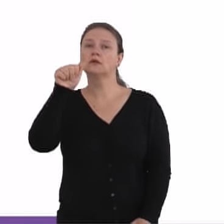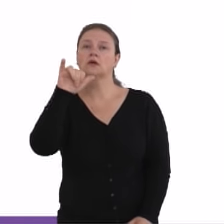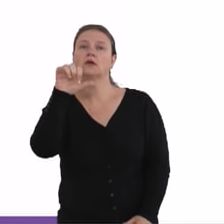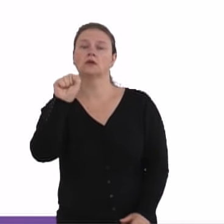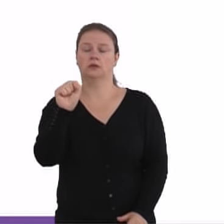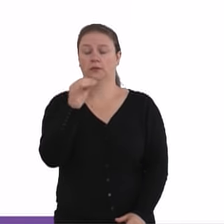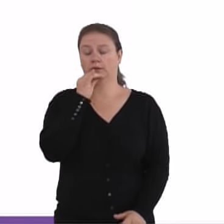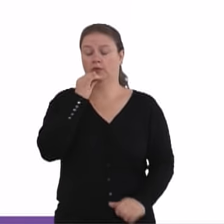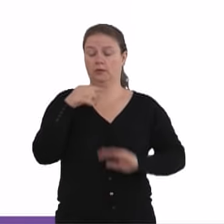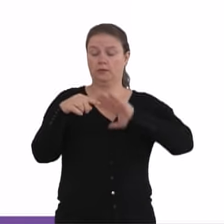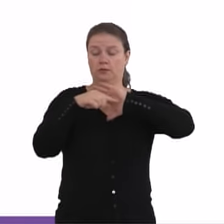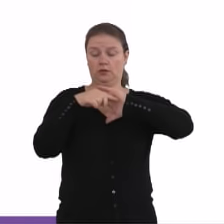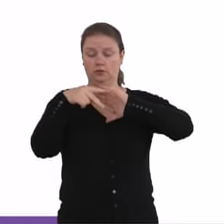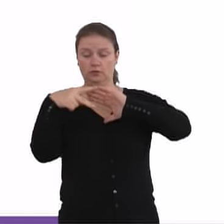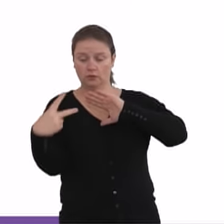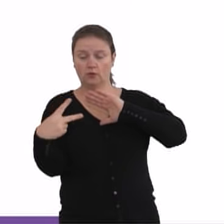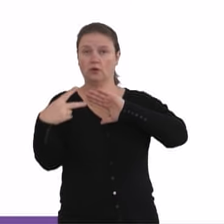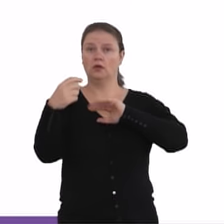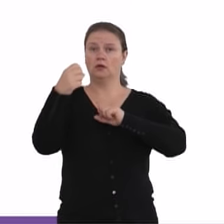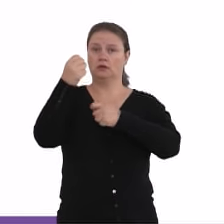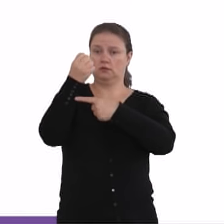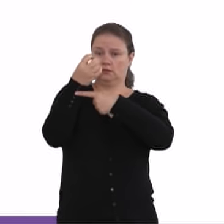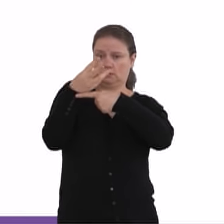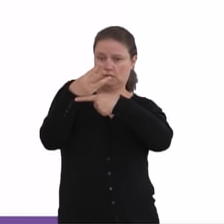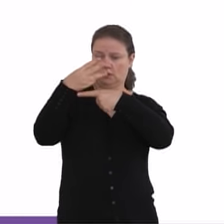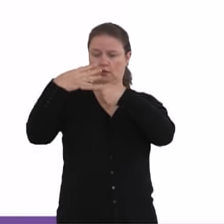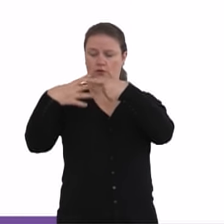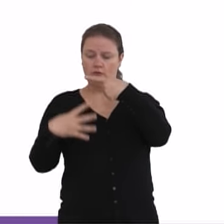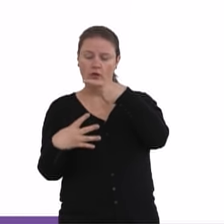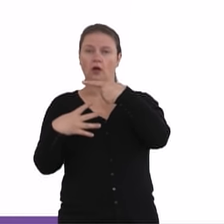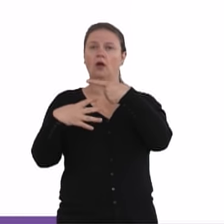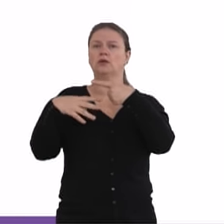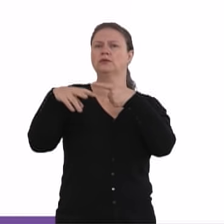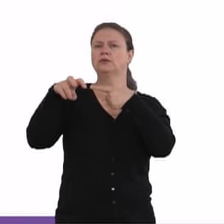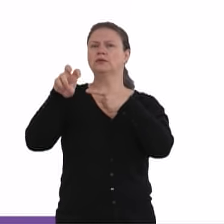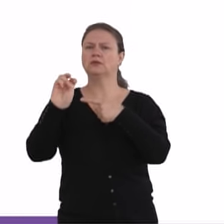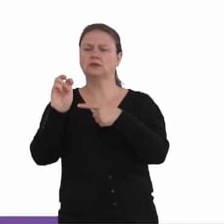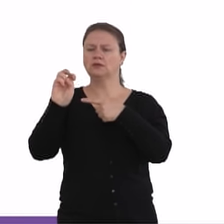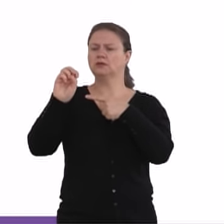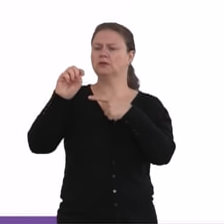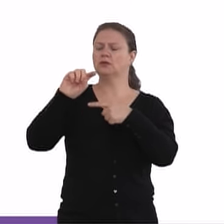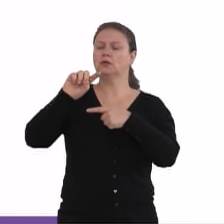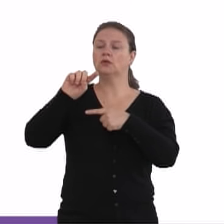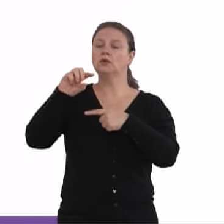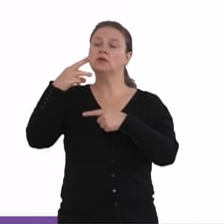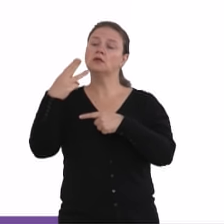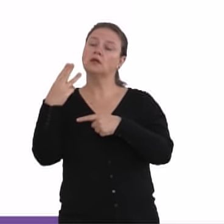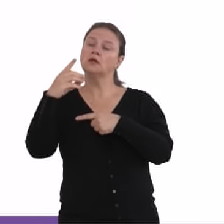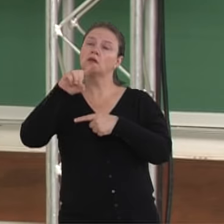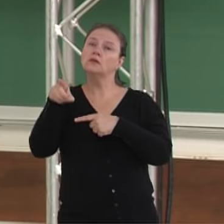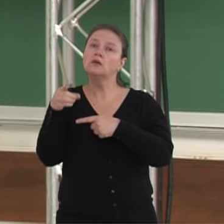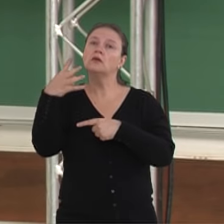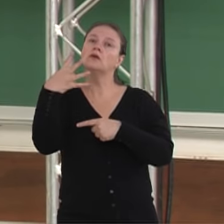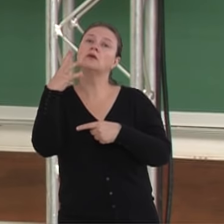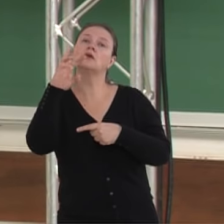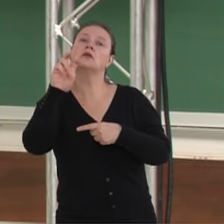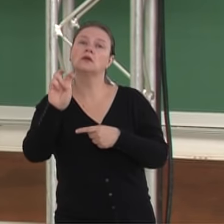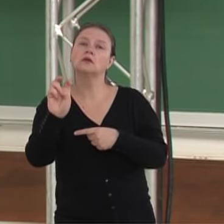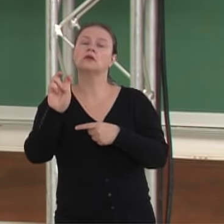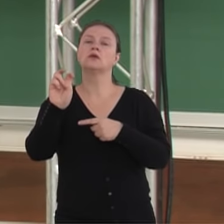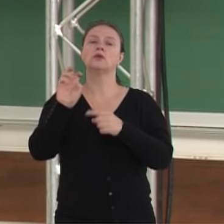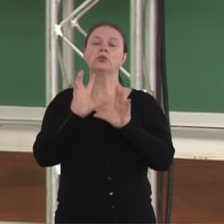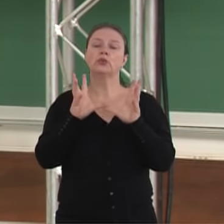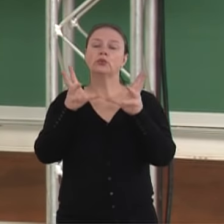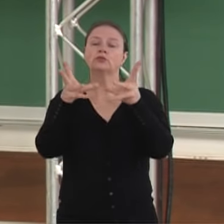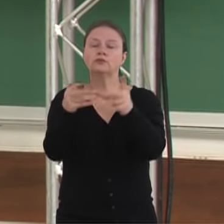2, 3 quartos, menos 5 oitavos, 5, 3,45, ou seja, são todos os números